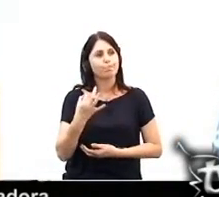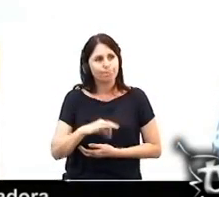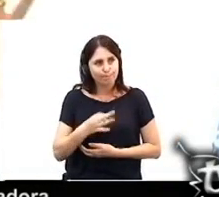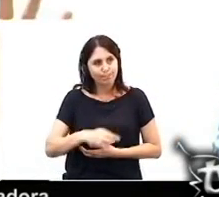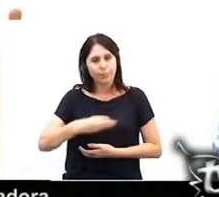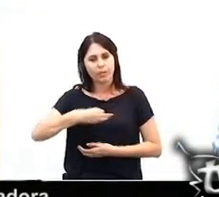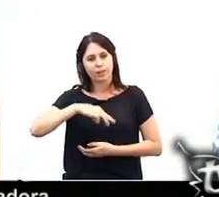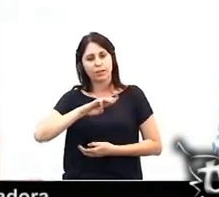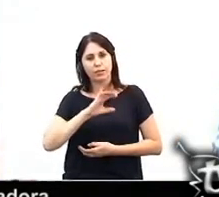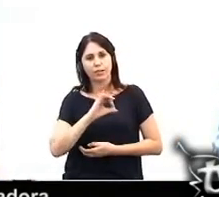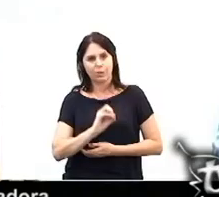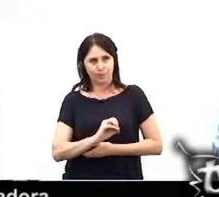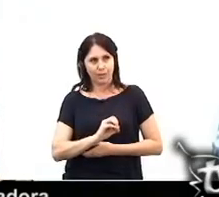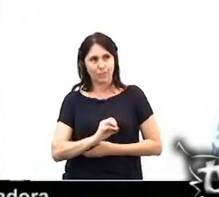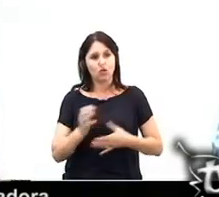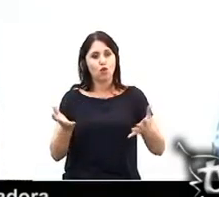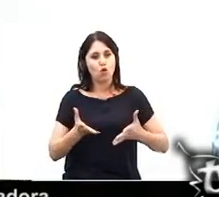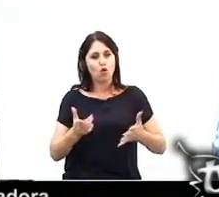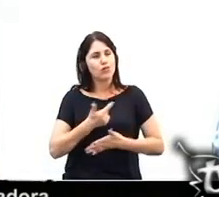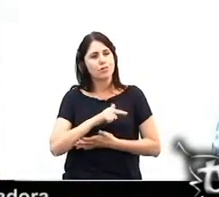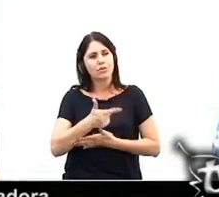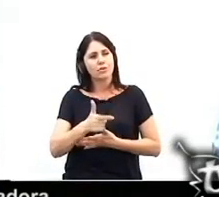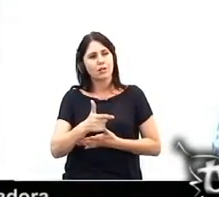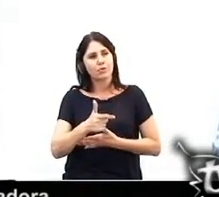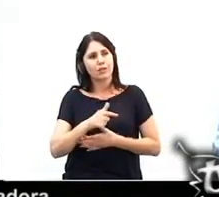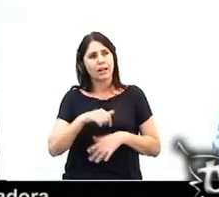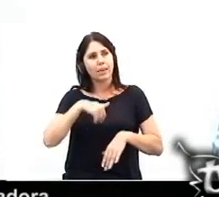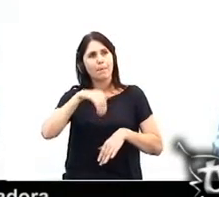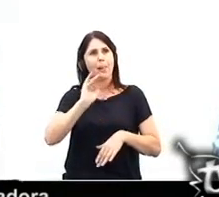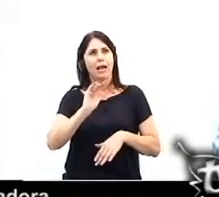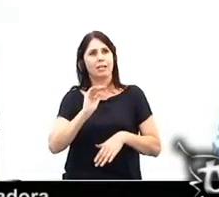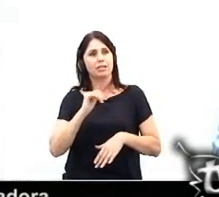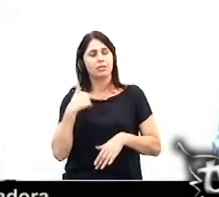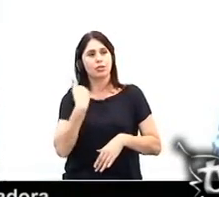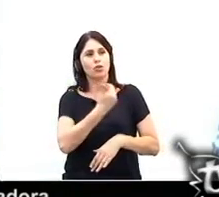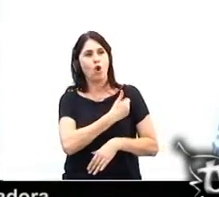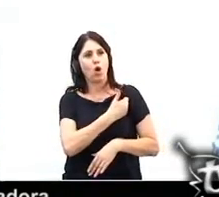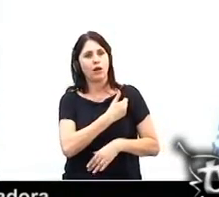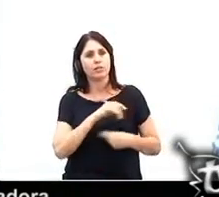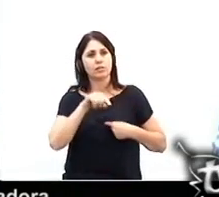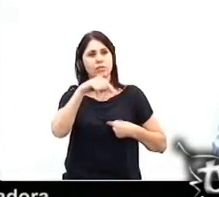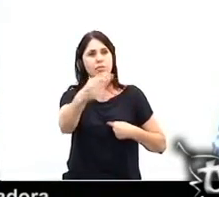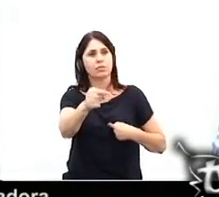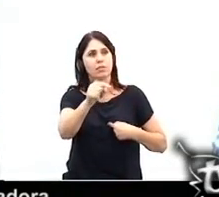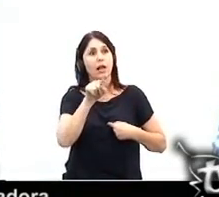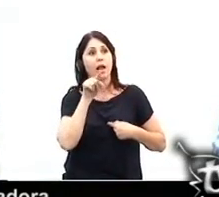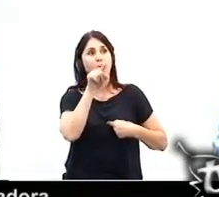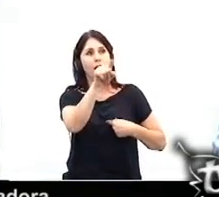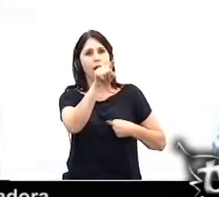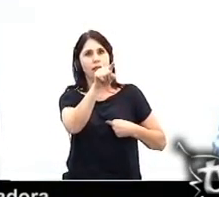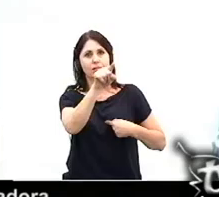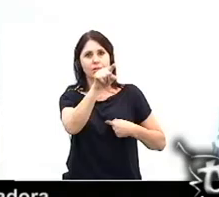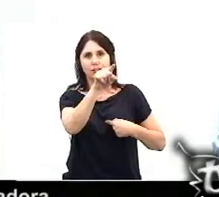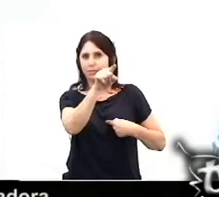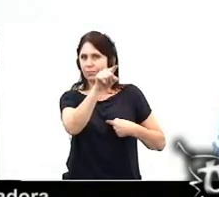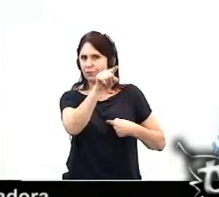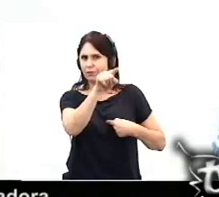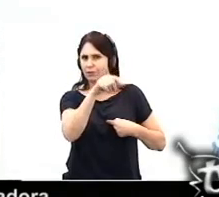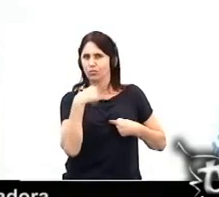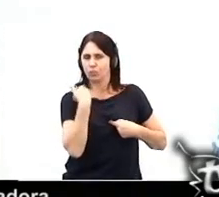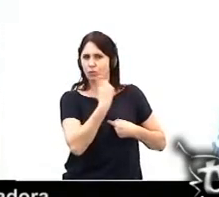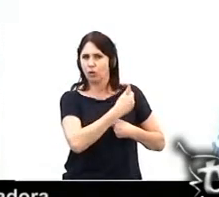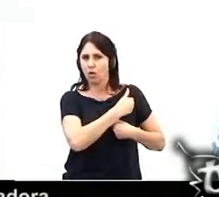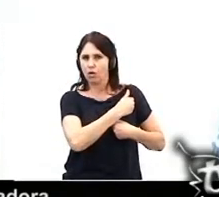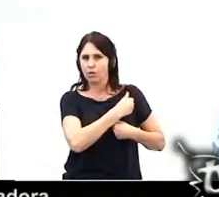umas questões que vêm, e isso se quebra a partir de uma nova cultura, e aí entra esses projetos todos, não é? Márcia,